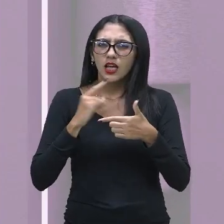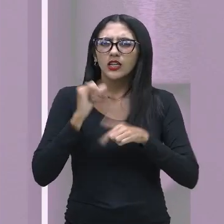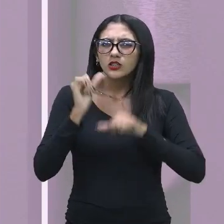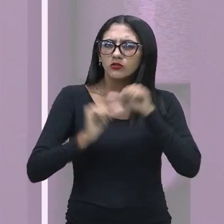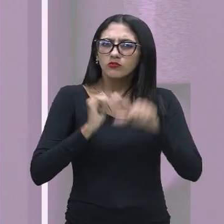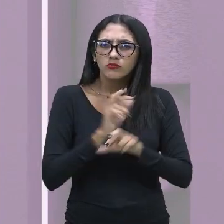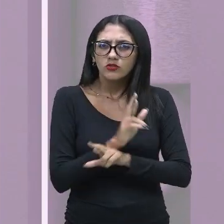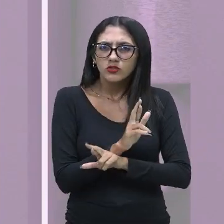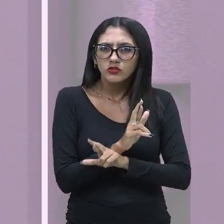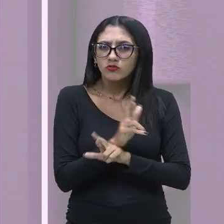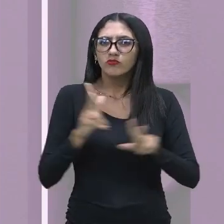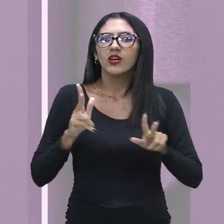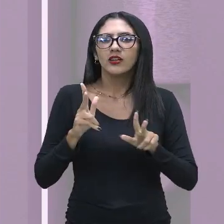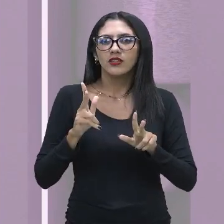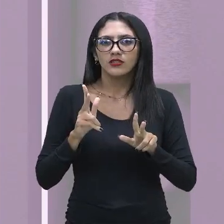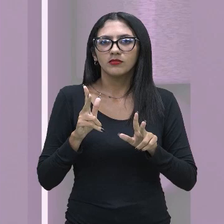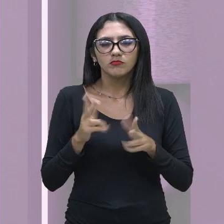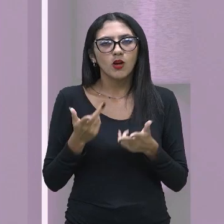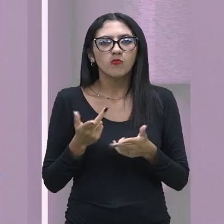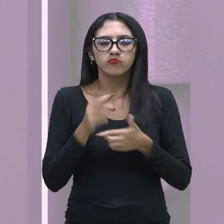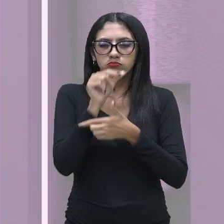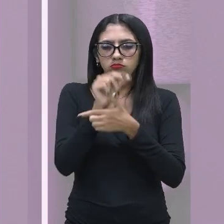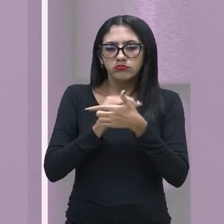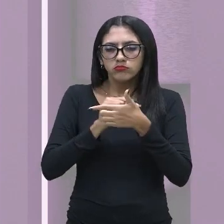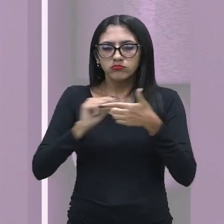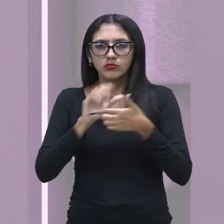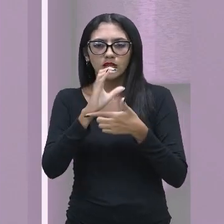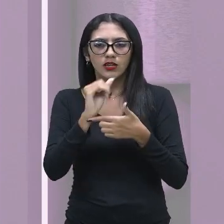Não. Cateto é cateto. Você só não pode